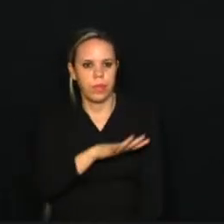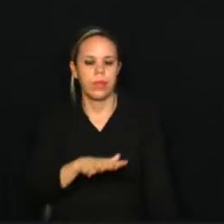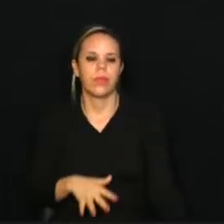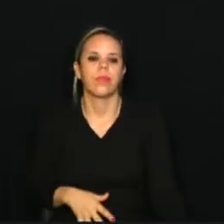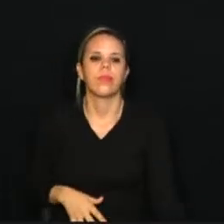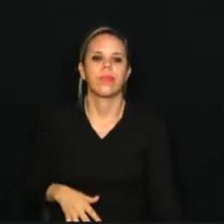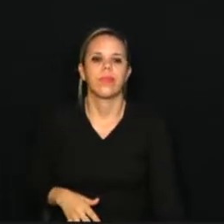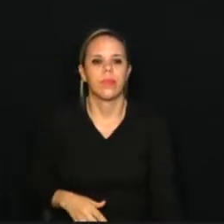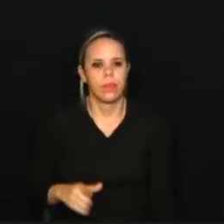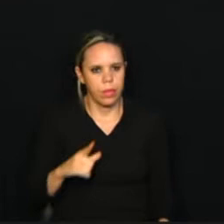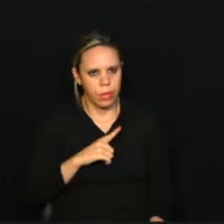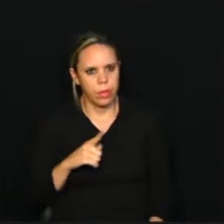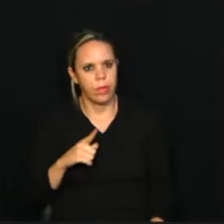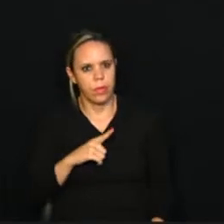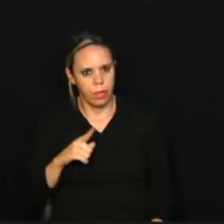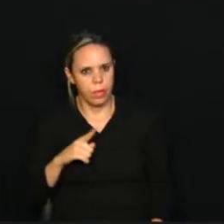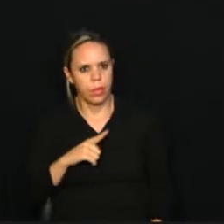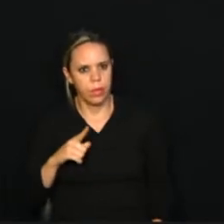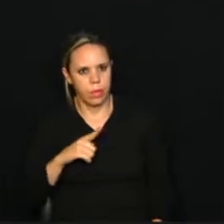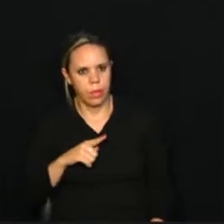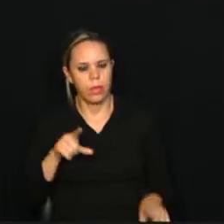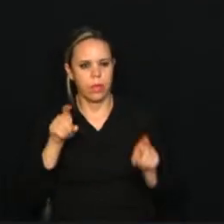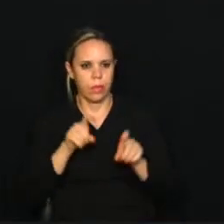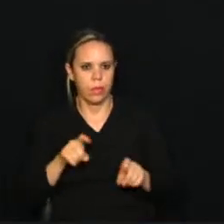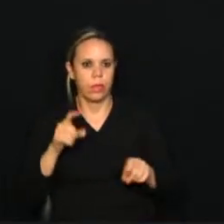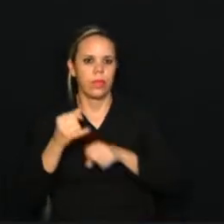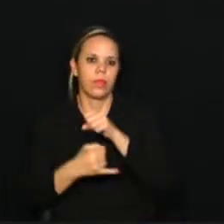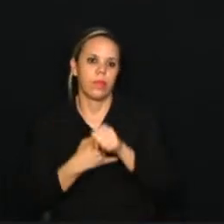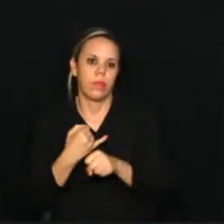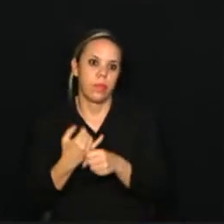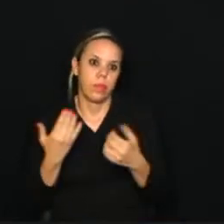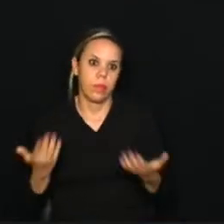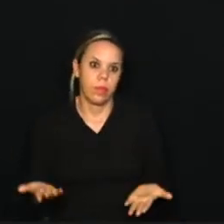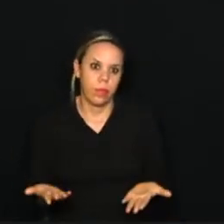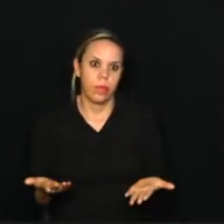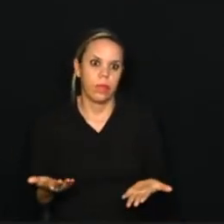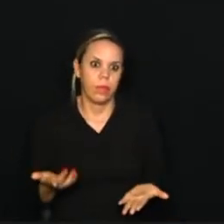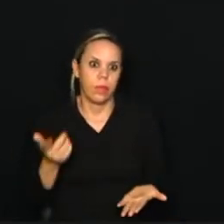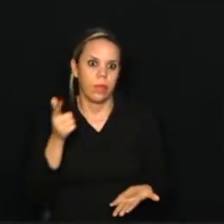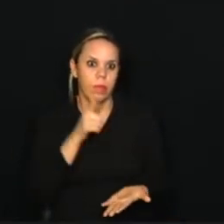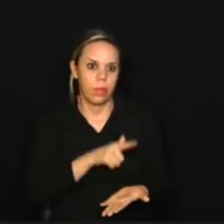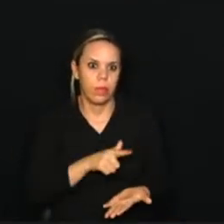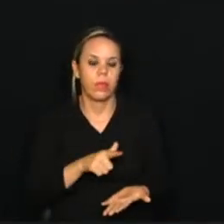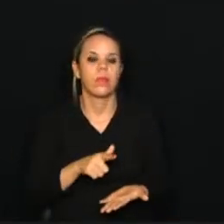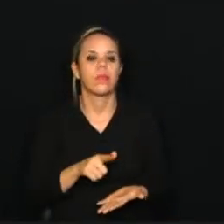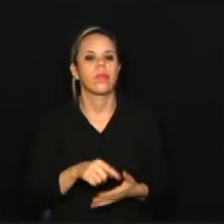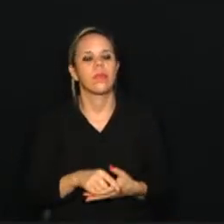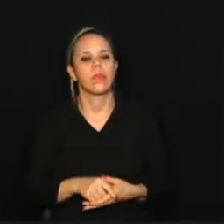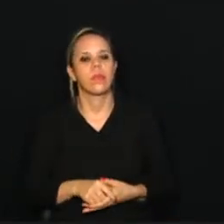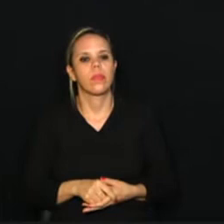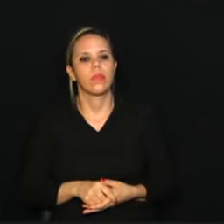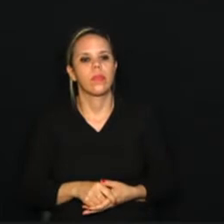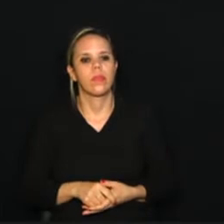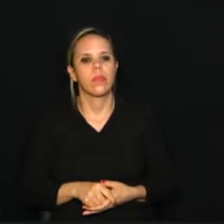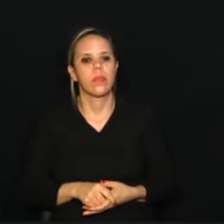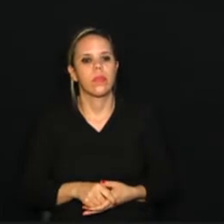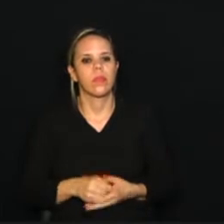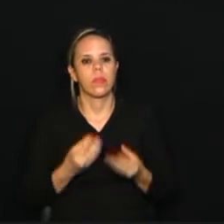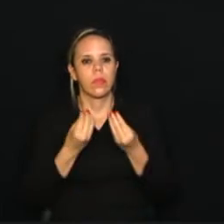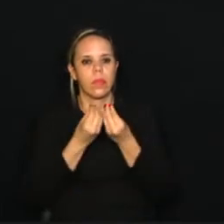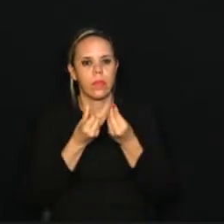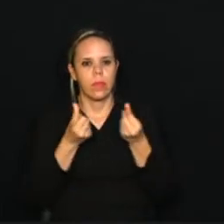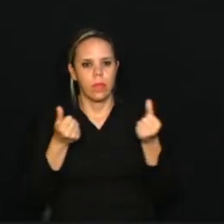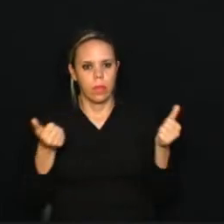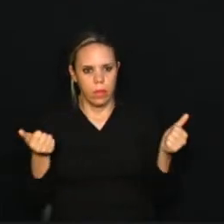de equipamentos de informática para receberem com um mínimo de